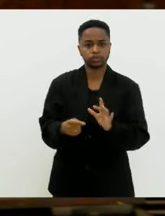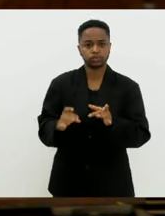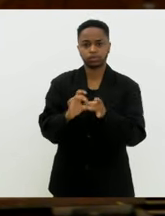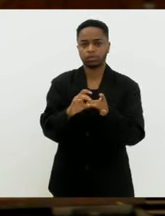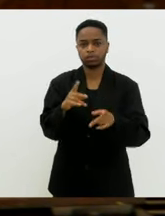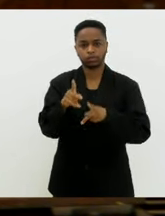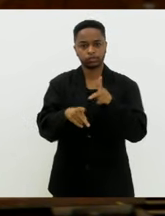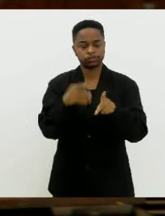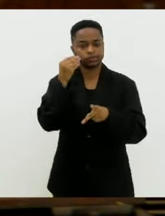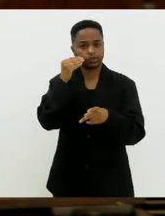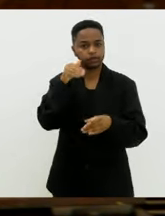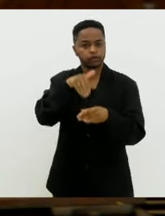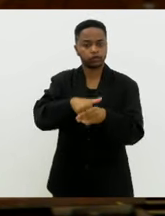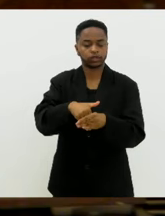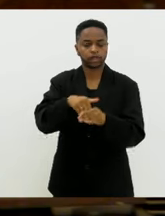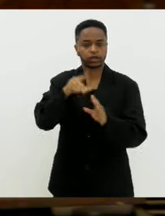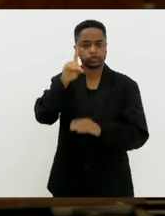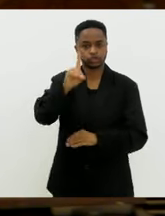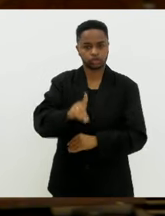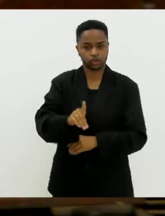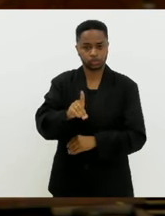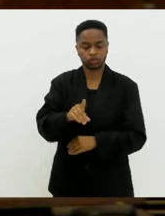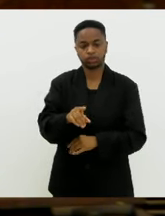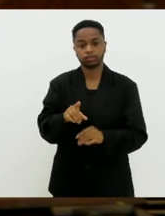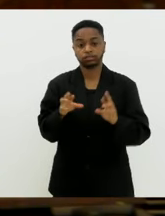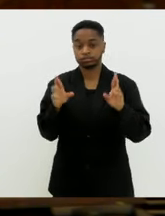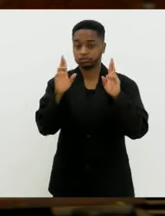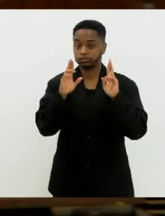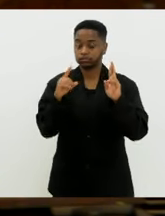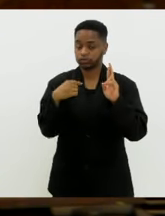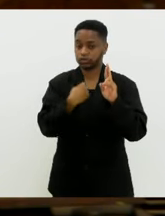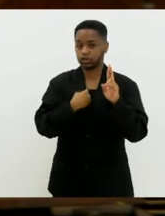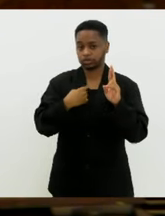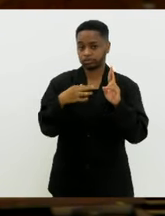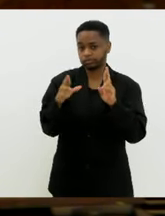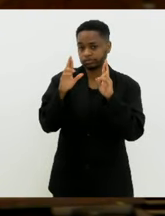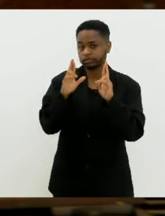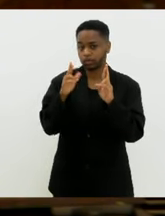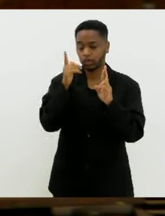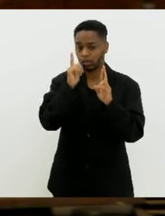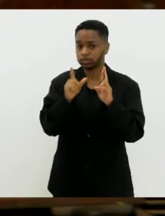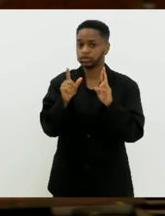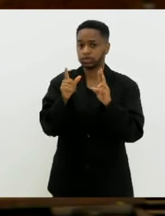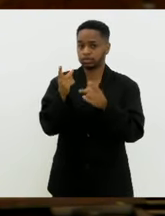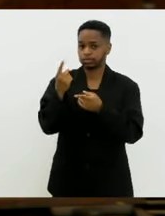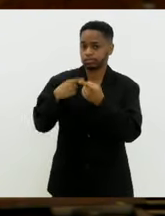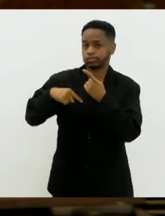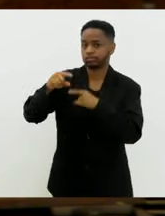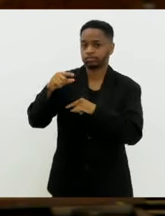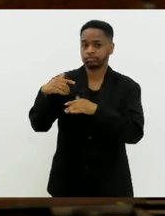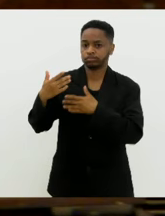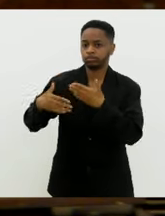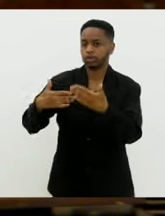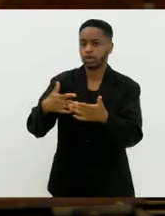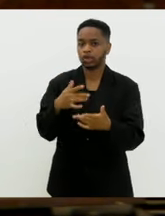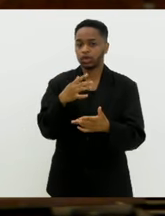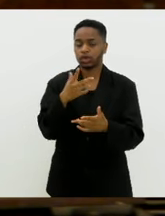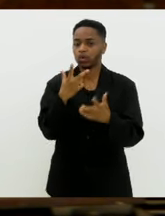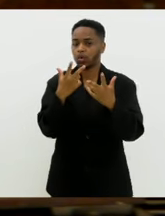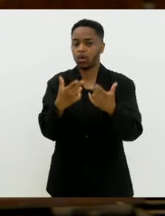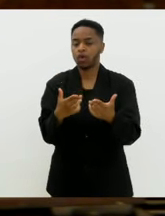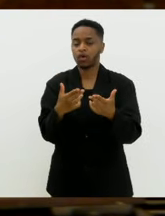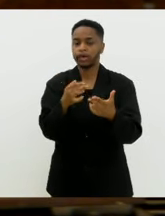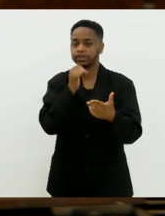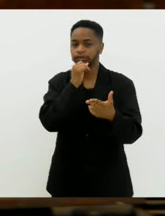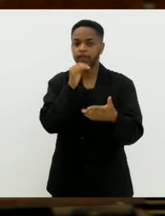de diretores. Esperamos conseguir avançar em alguns pontos, como o enfrentamento à falta de